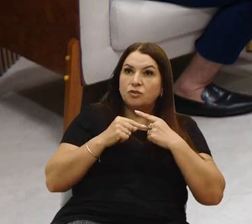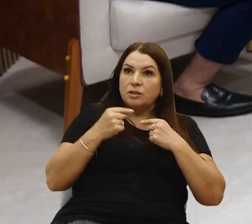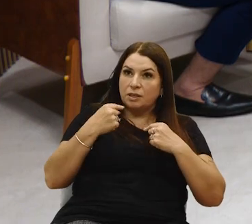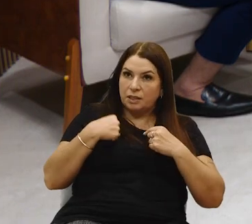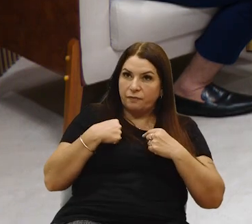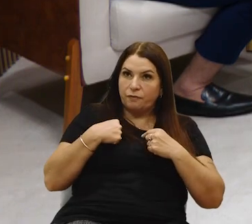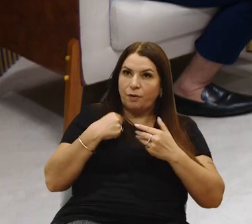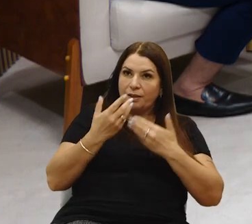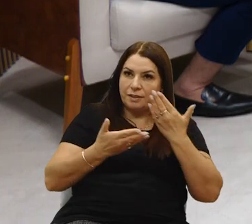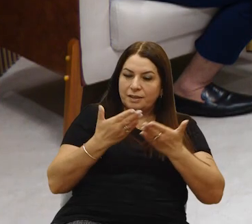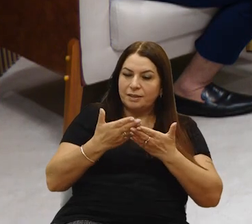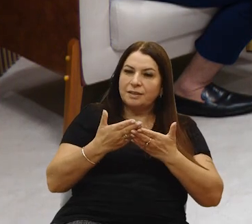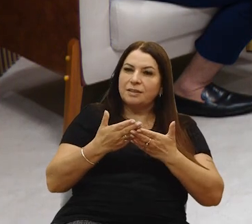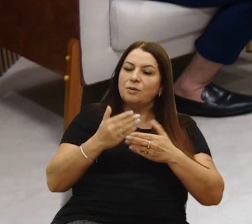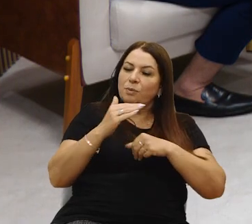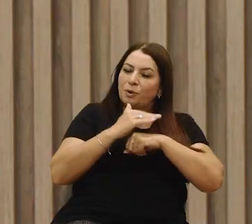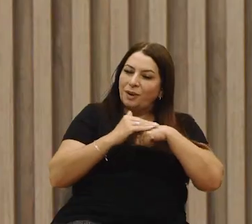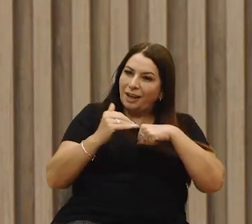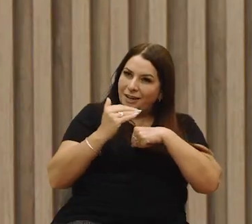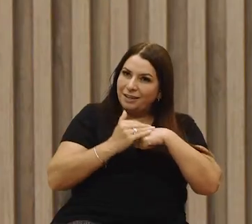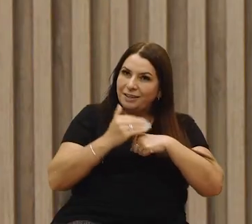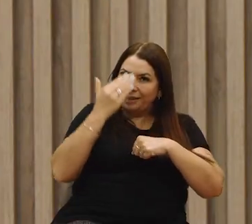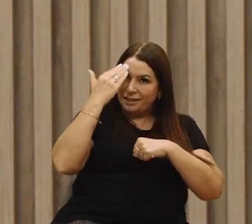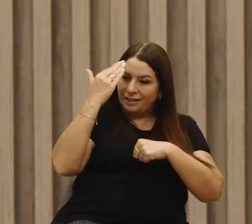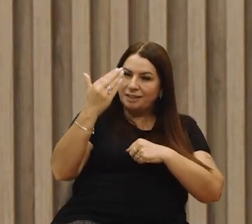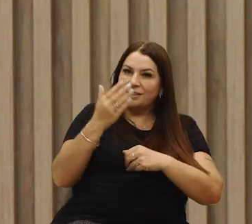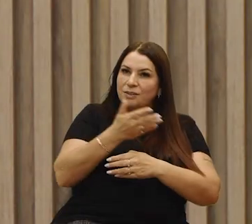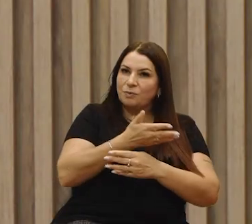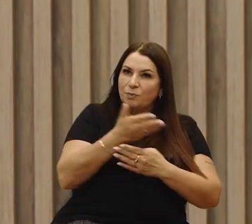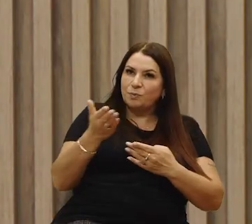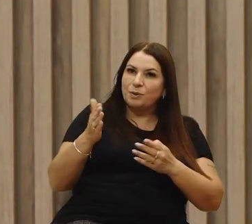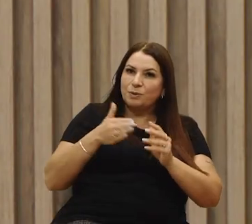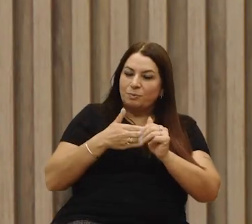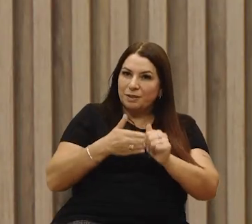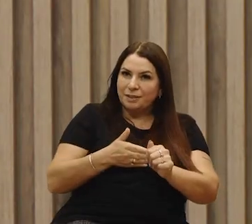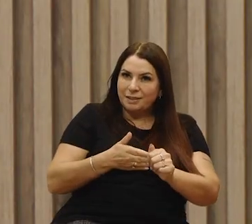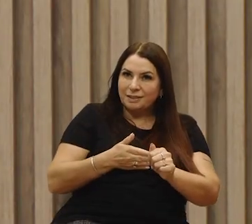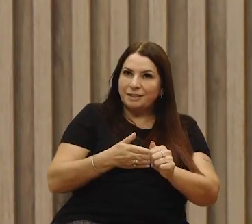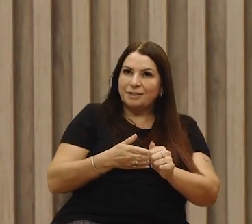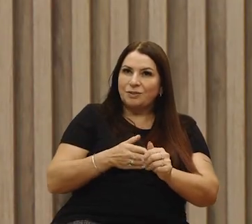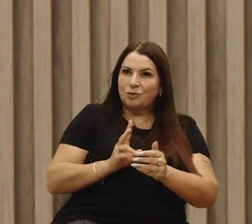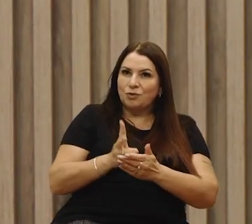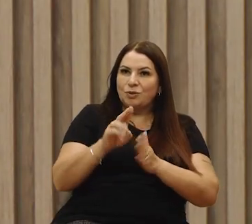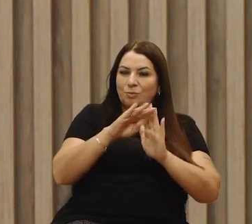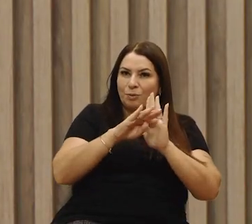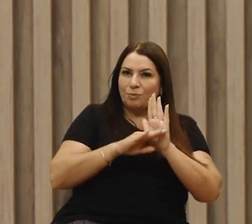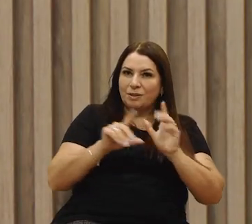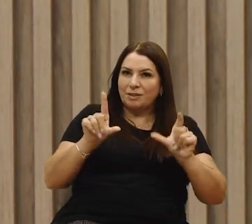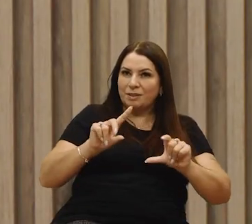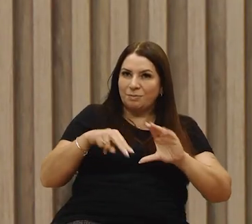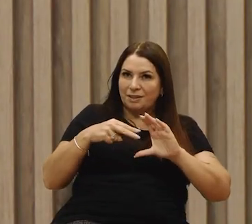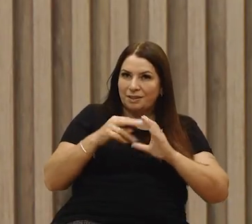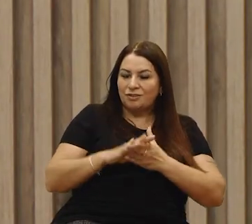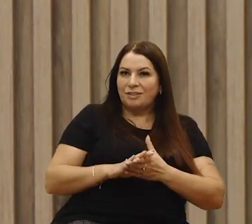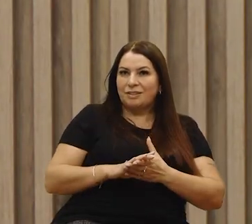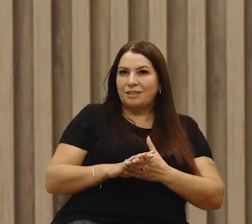vou atender com maior carinho. E agradeço muito a sua companhia. Siga com a programação da TV